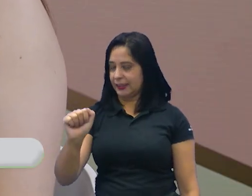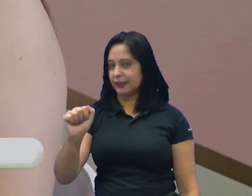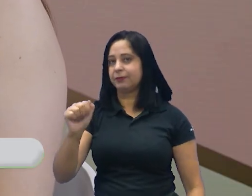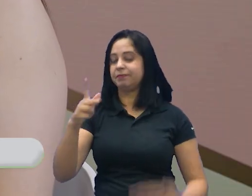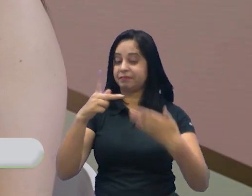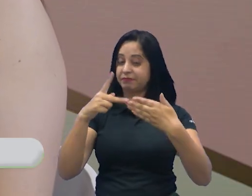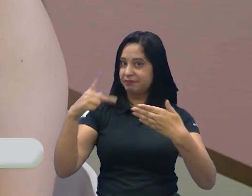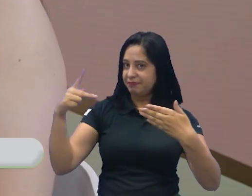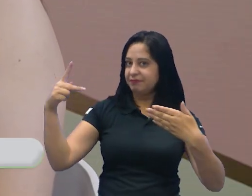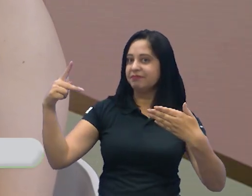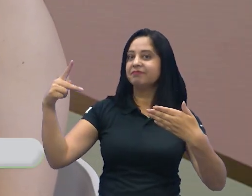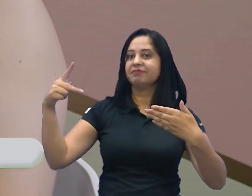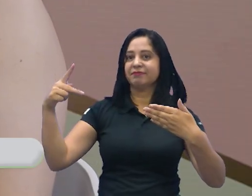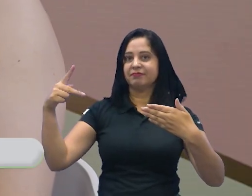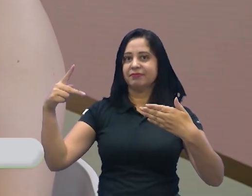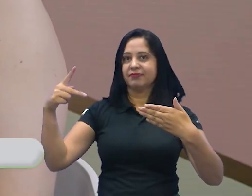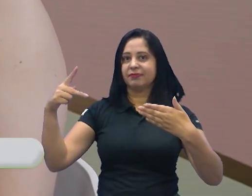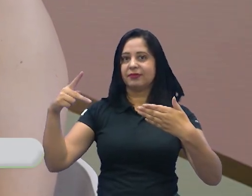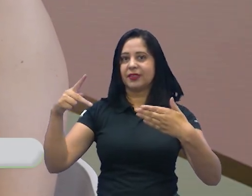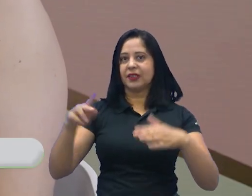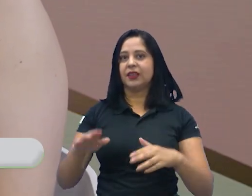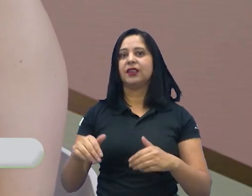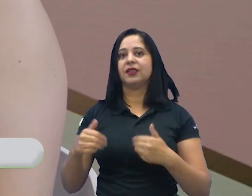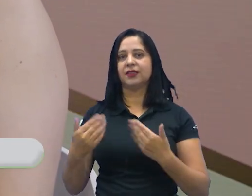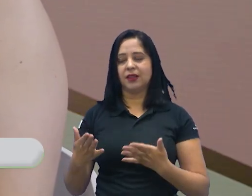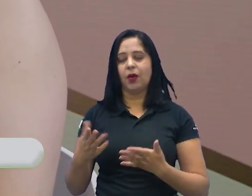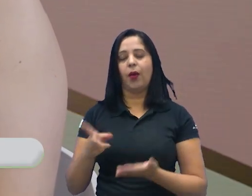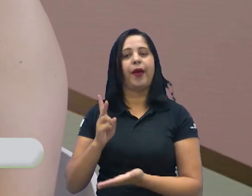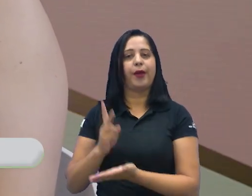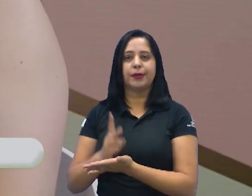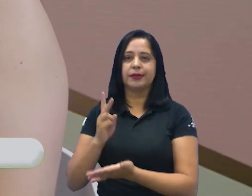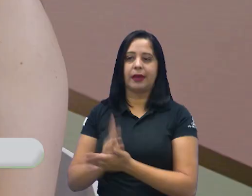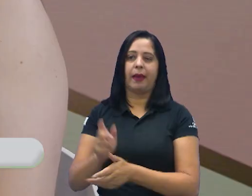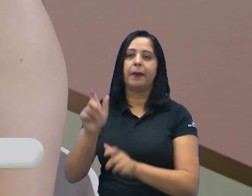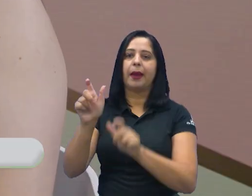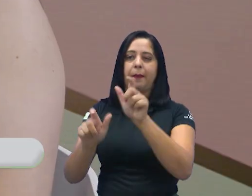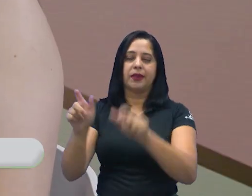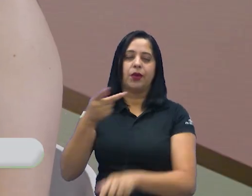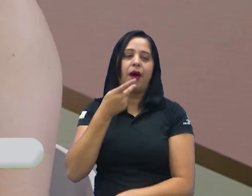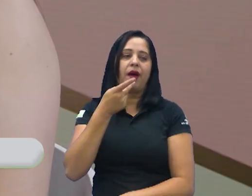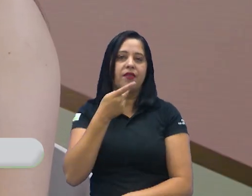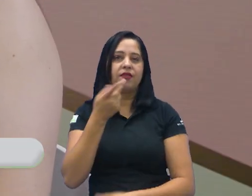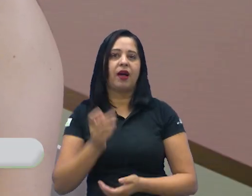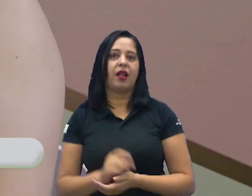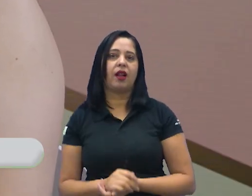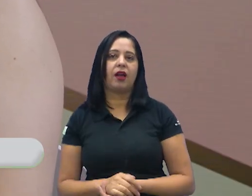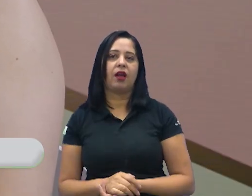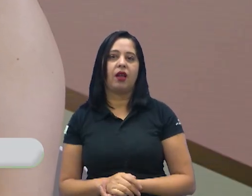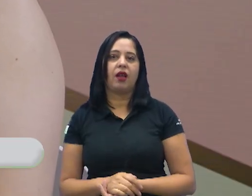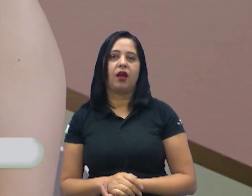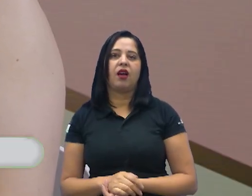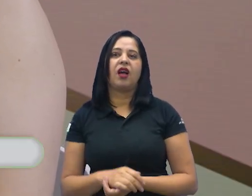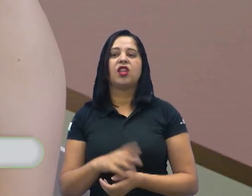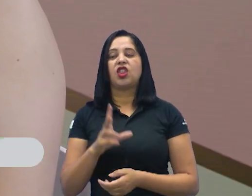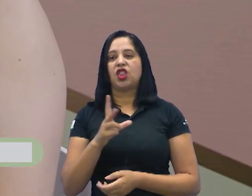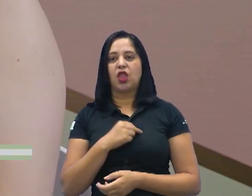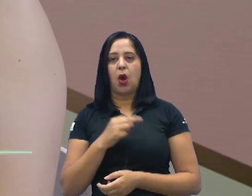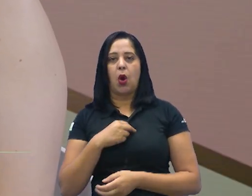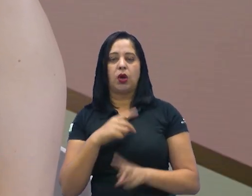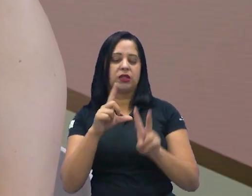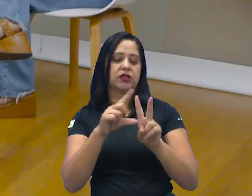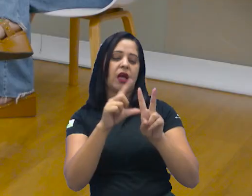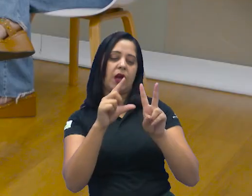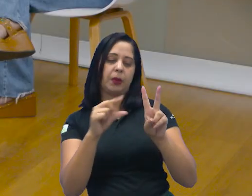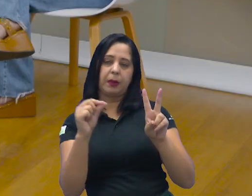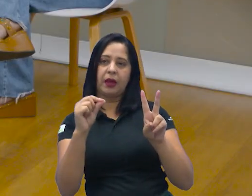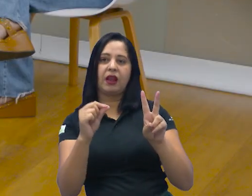Sim. E essa também é uma coisa que a gente escuta bastante no mundo vegano sobre talvez ser vegano não comer proteína suficiente.